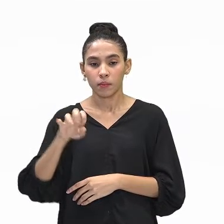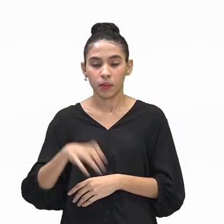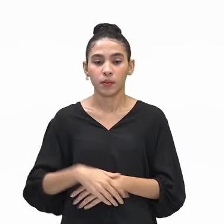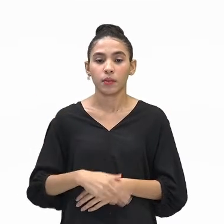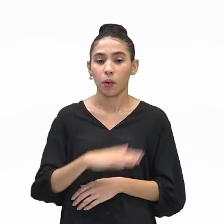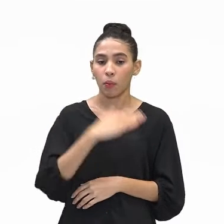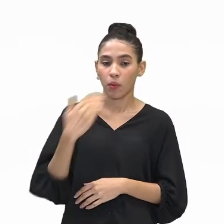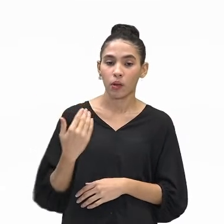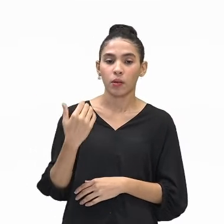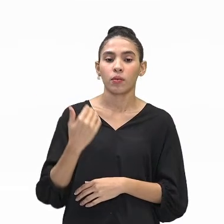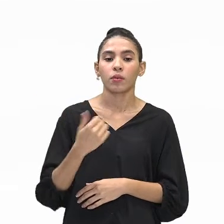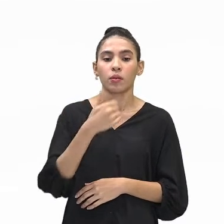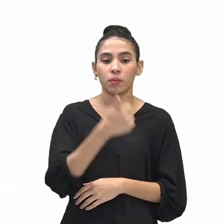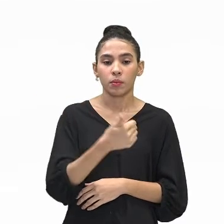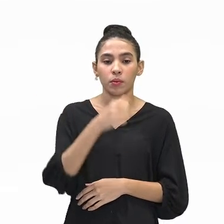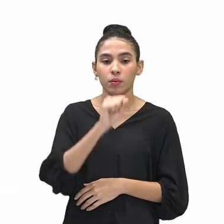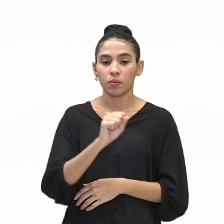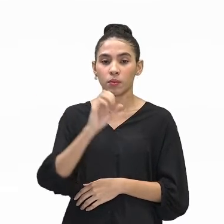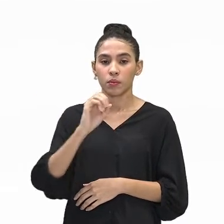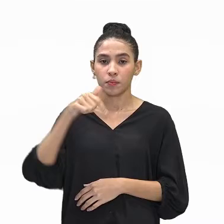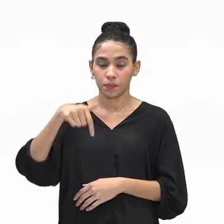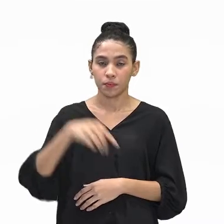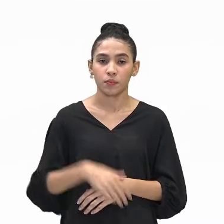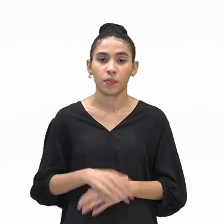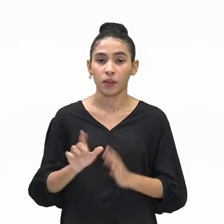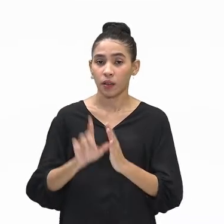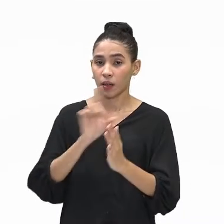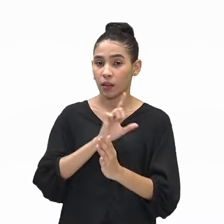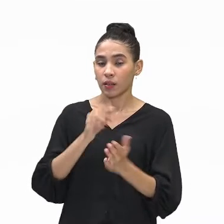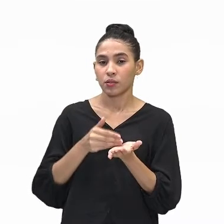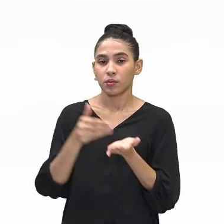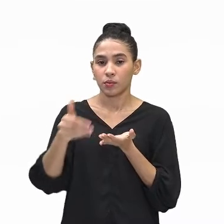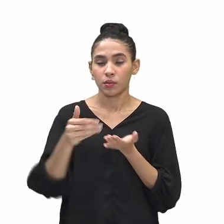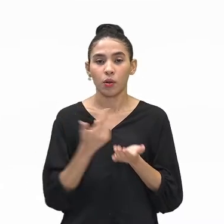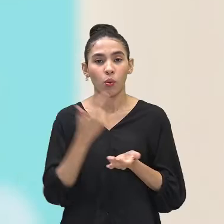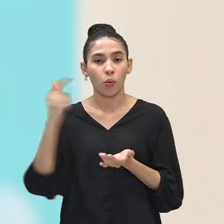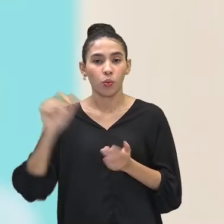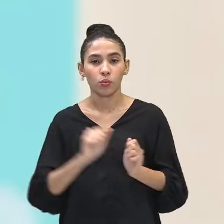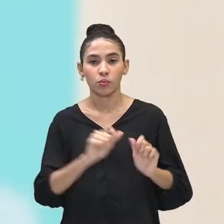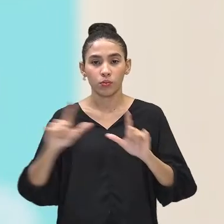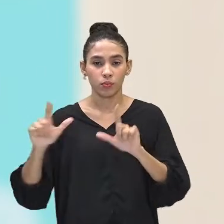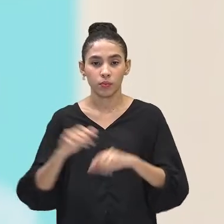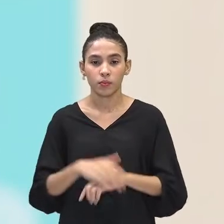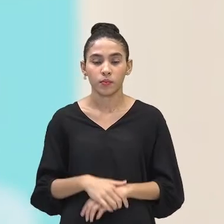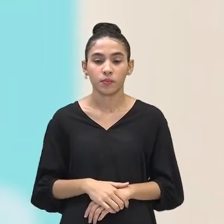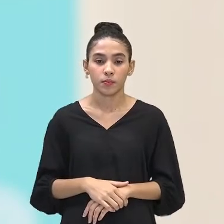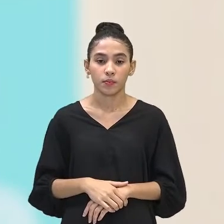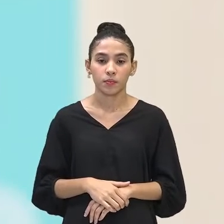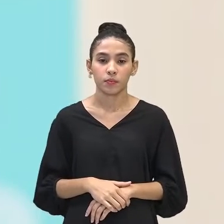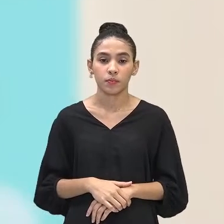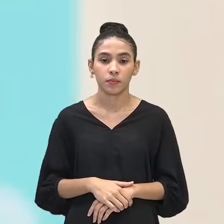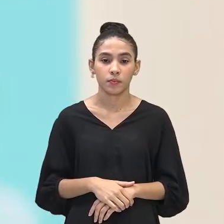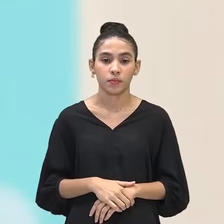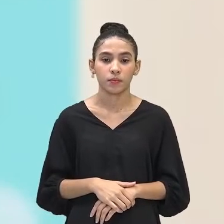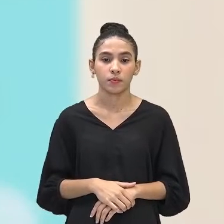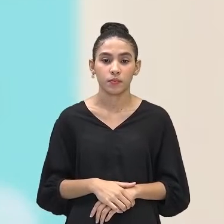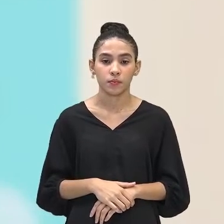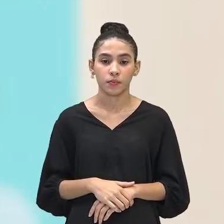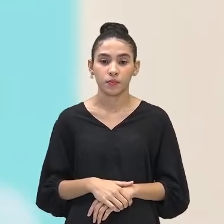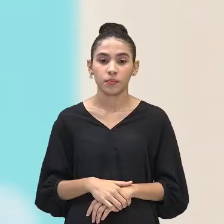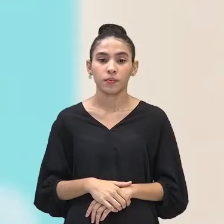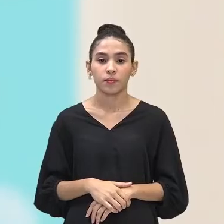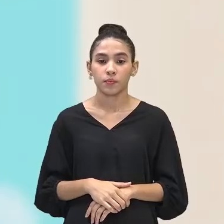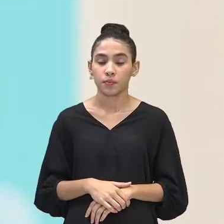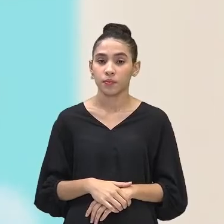em 1807. Então, antes de nós avançarmos aí para o texto de Tomás Antônio Gonzaga, que eu quero mostrar a vocês, eu